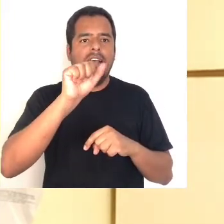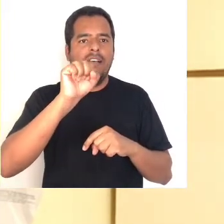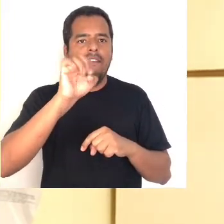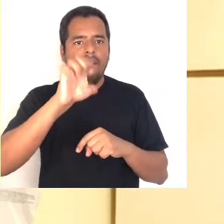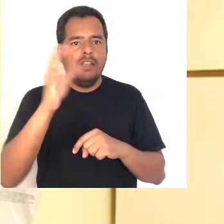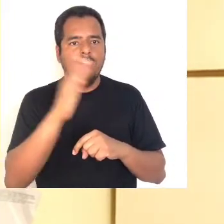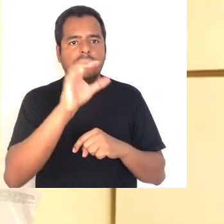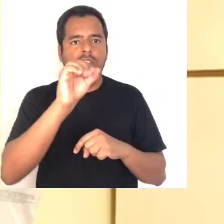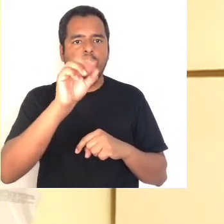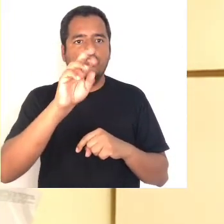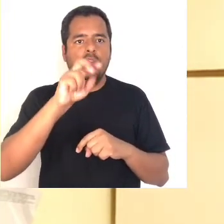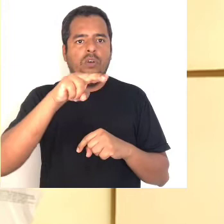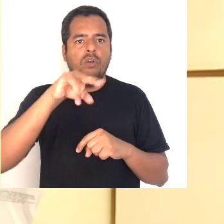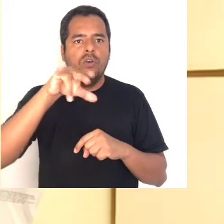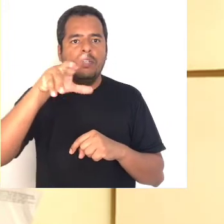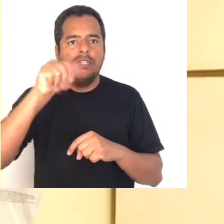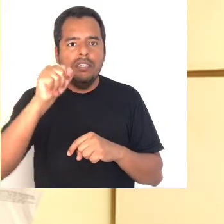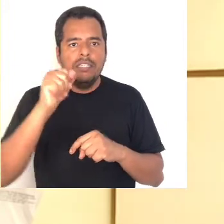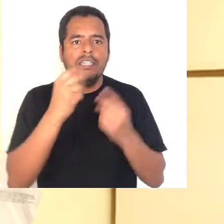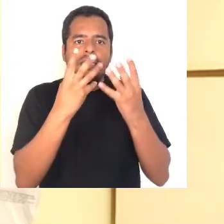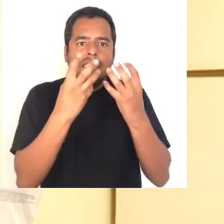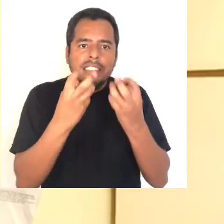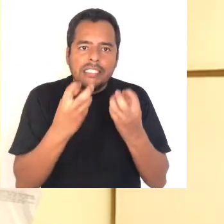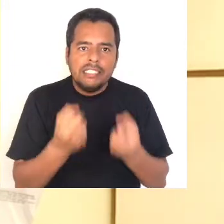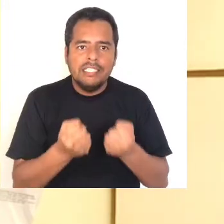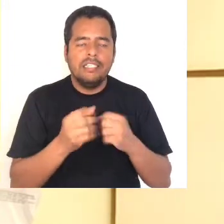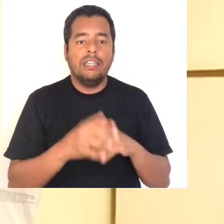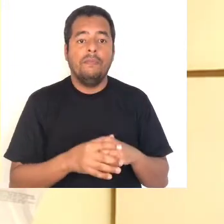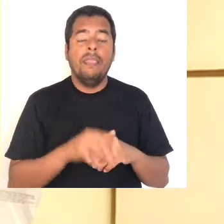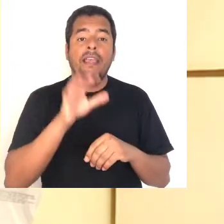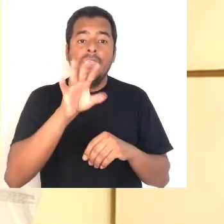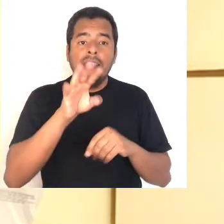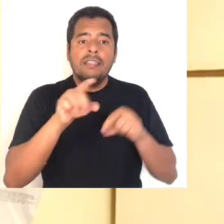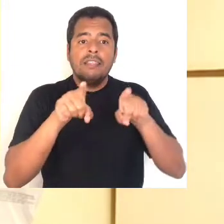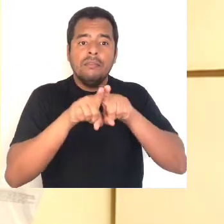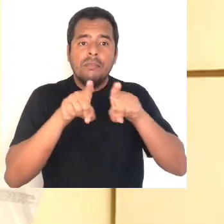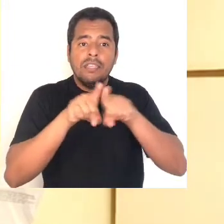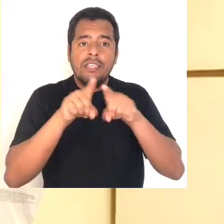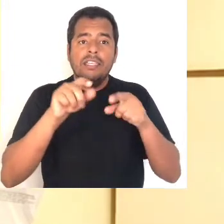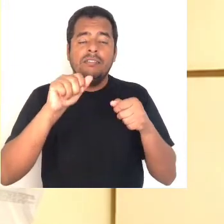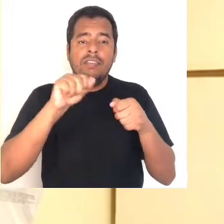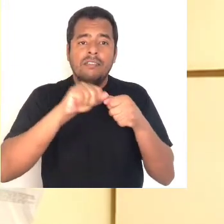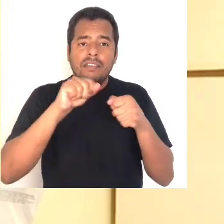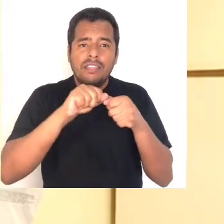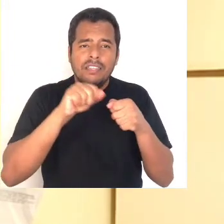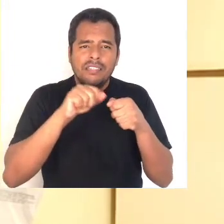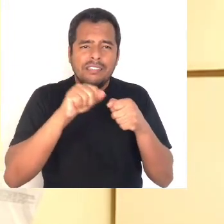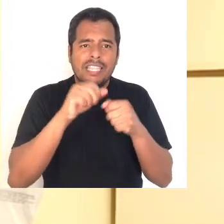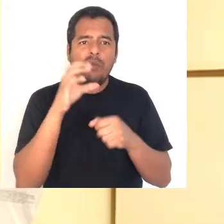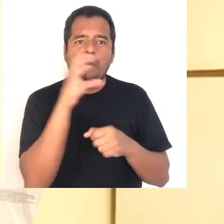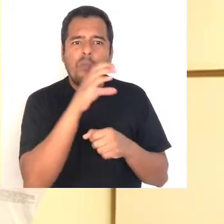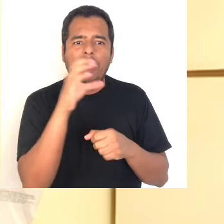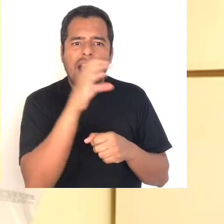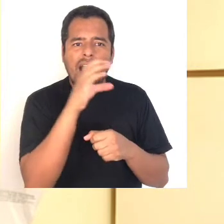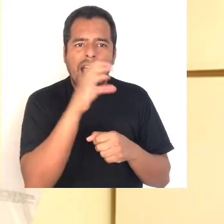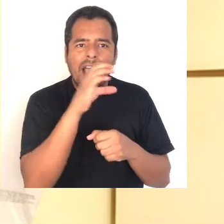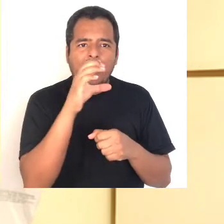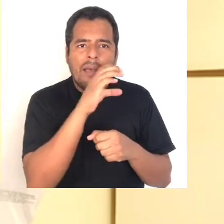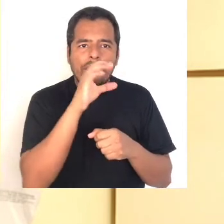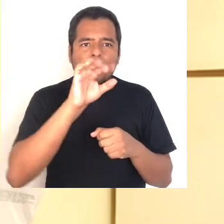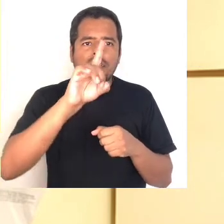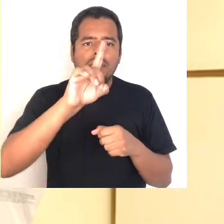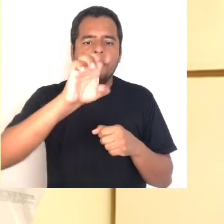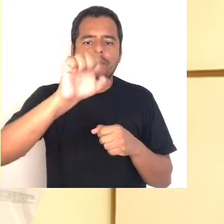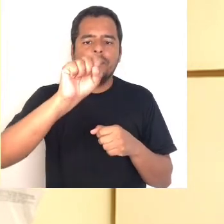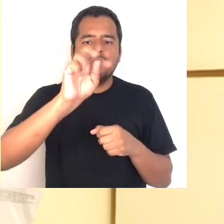material, que é a fase orgânica seca. Esse material, após essa filtração, a gente vai fazer uma